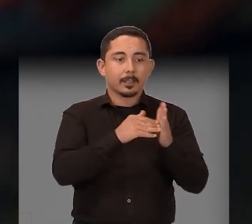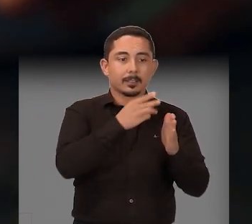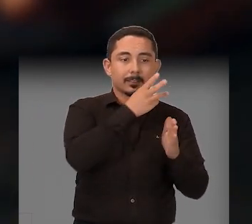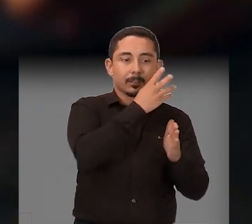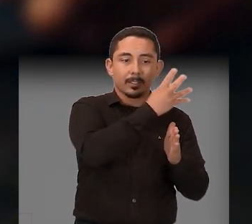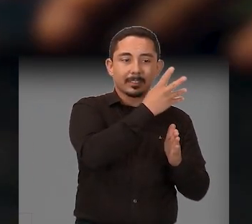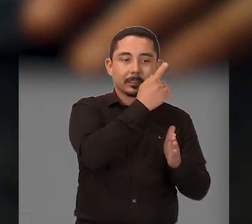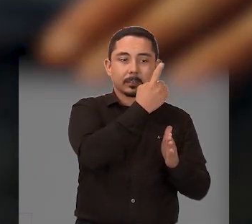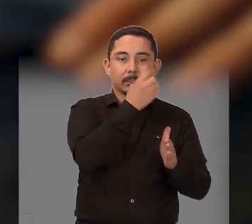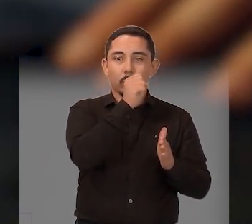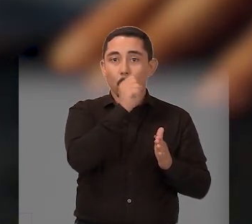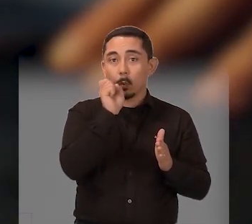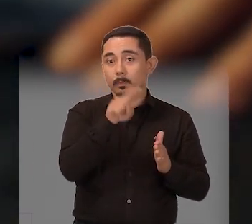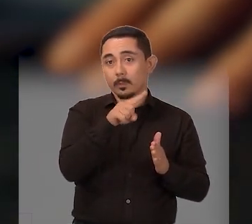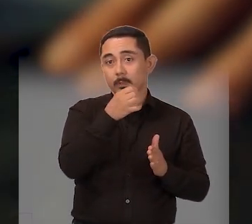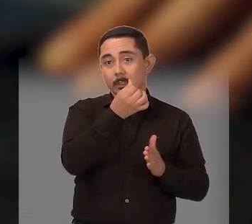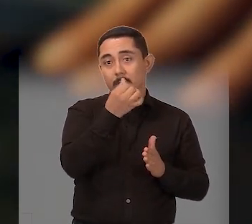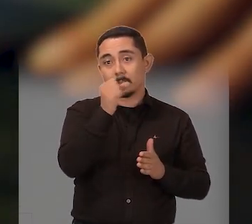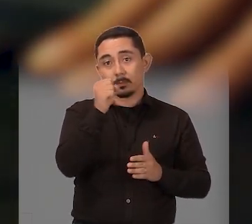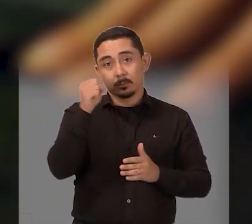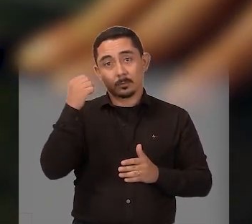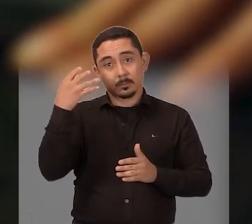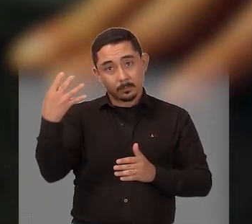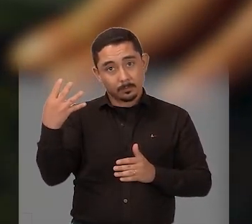354.084 para